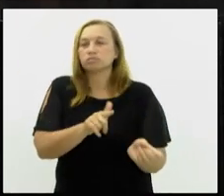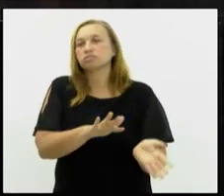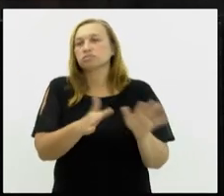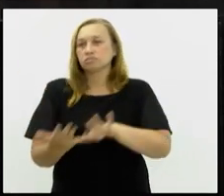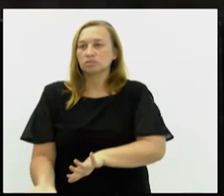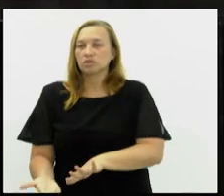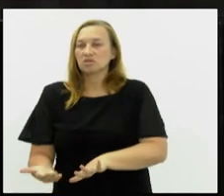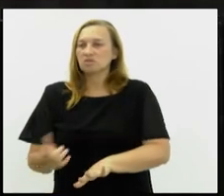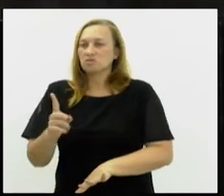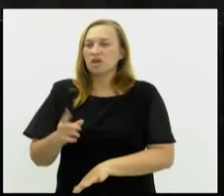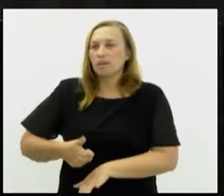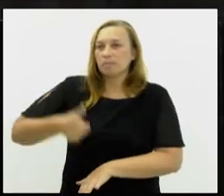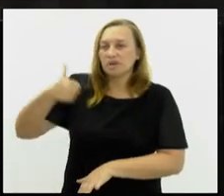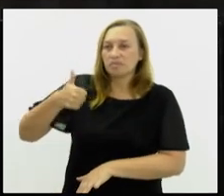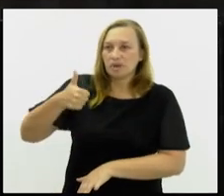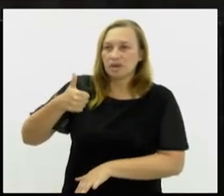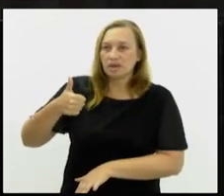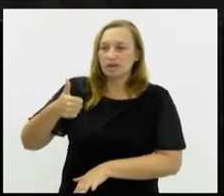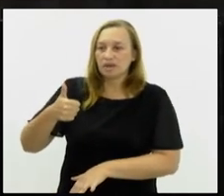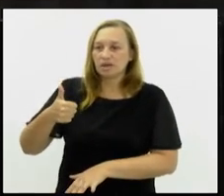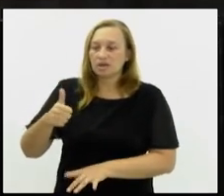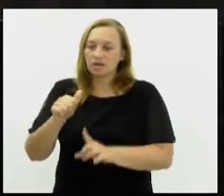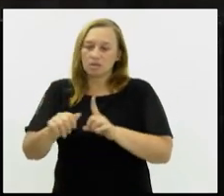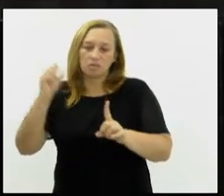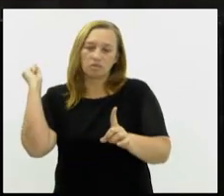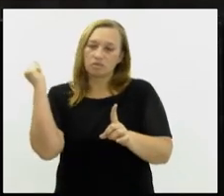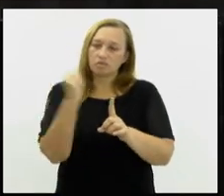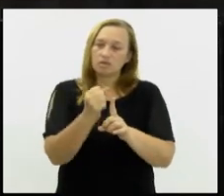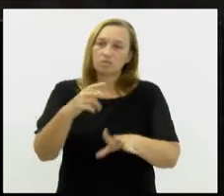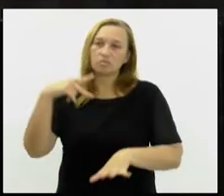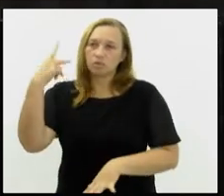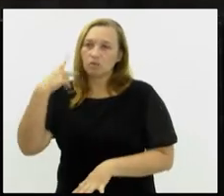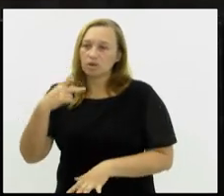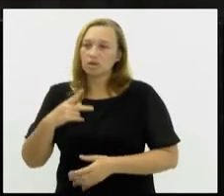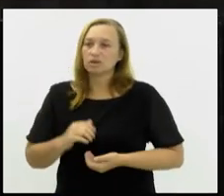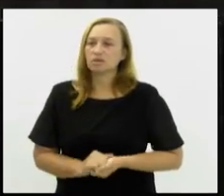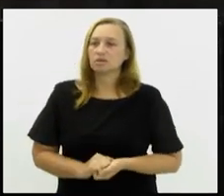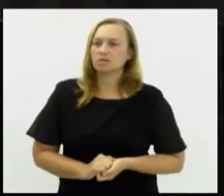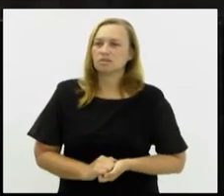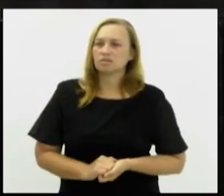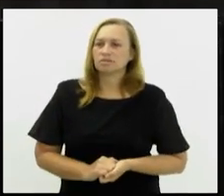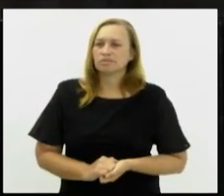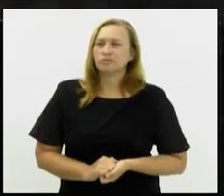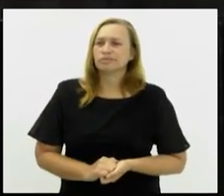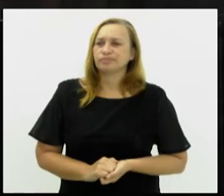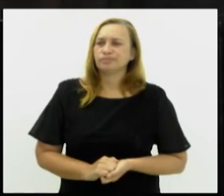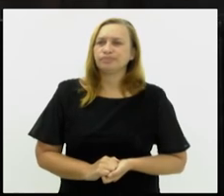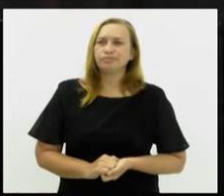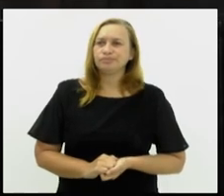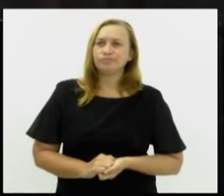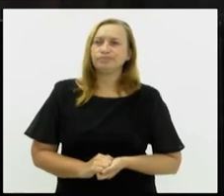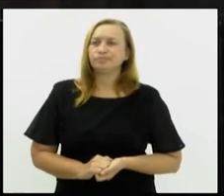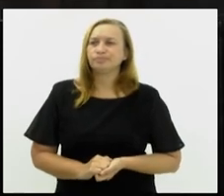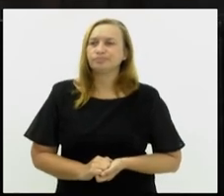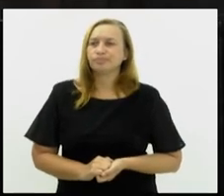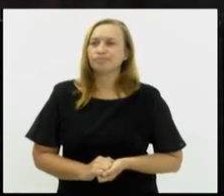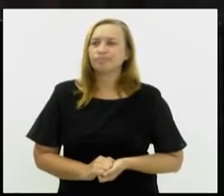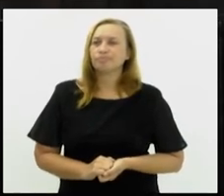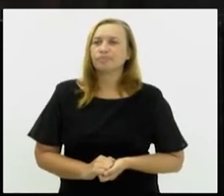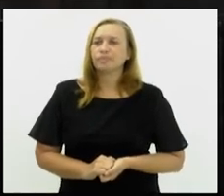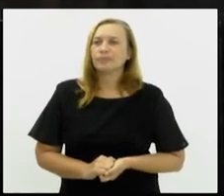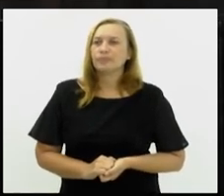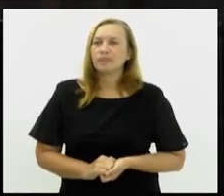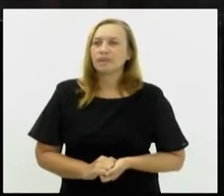feminicídio político. Temos tantas outras mulheres que, assim como Marielle, tombaram diante